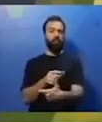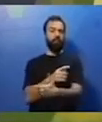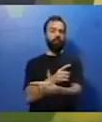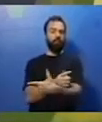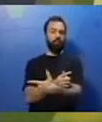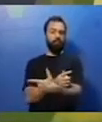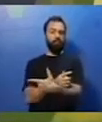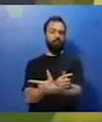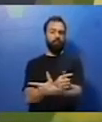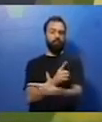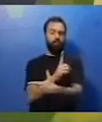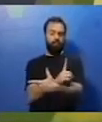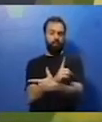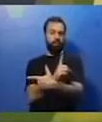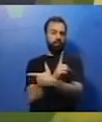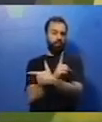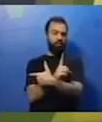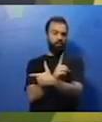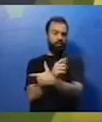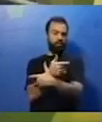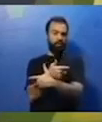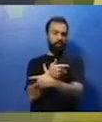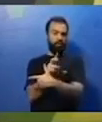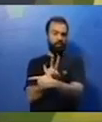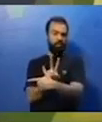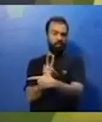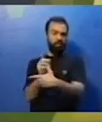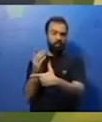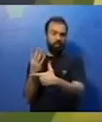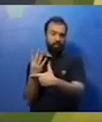maior pelo menor.